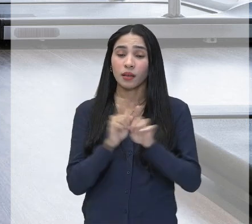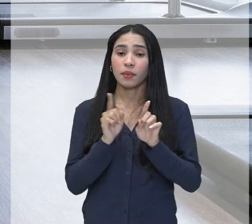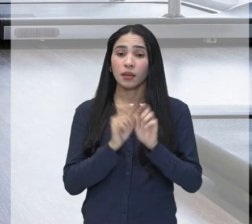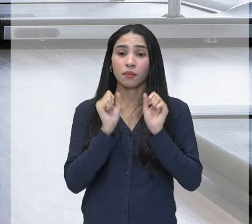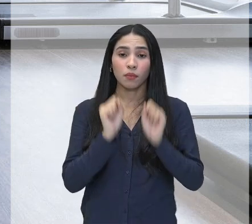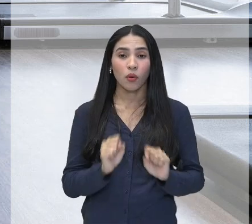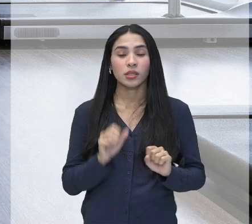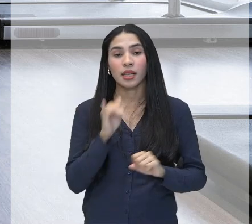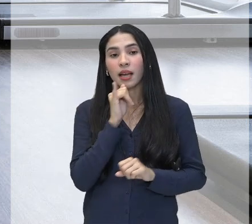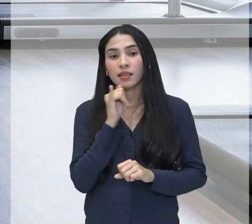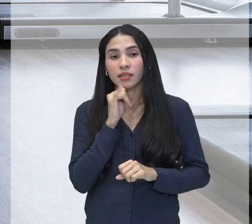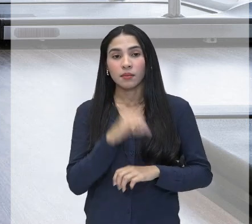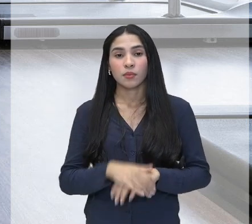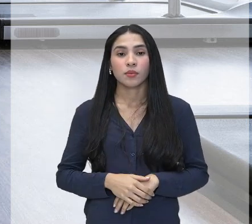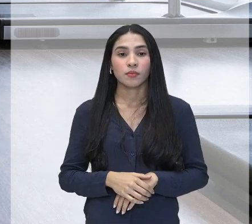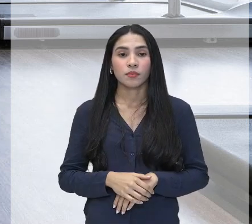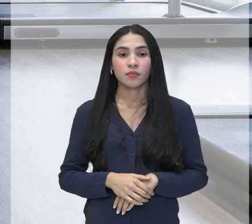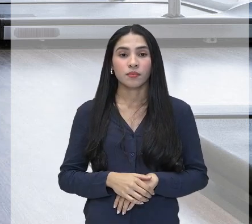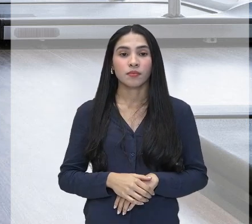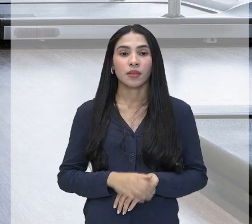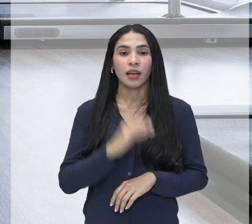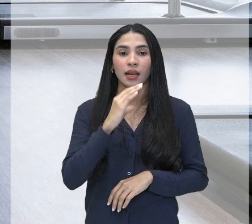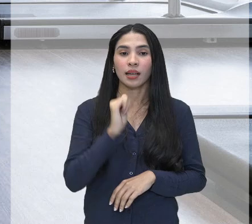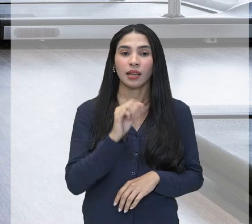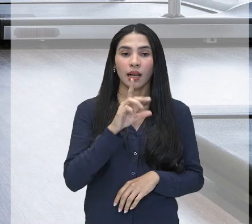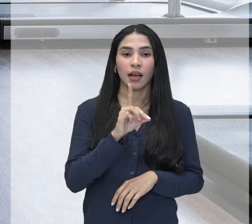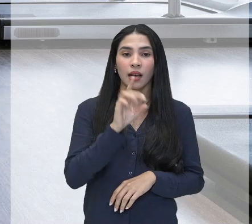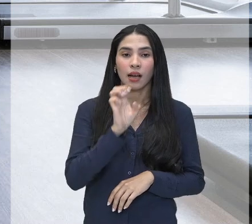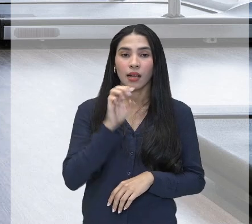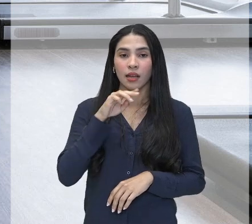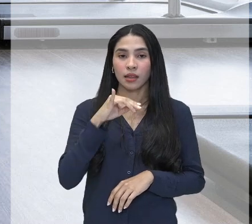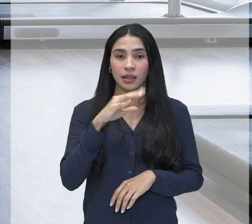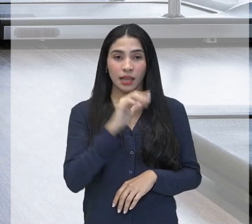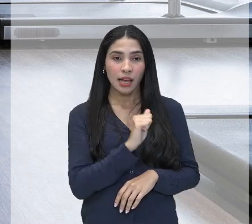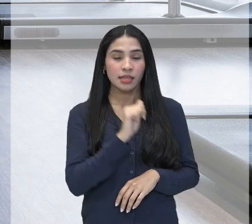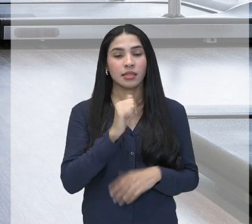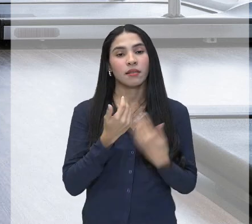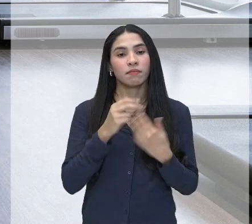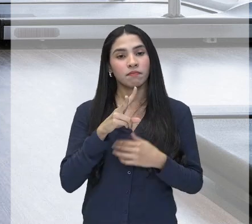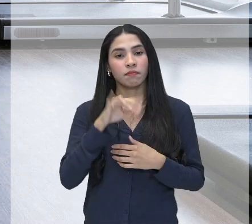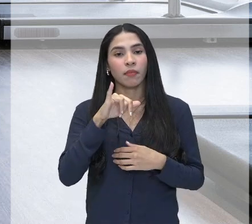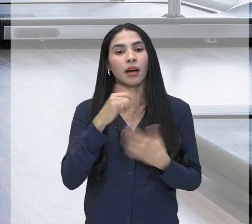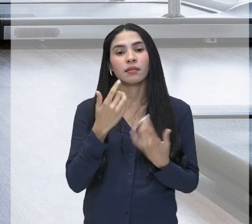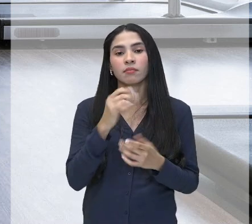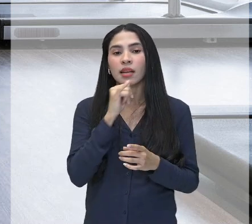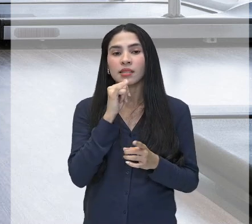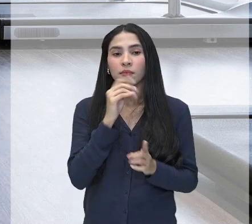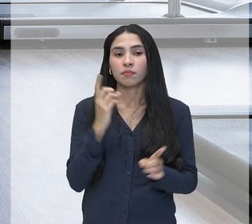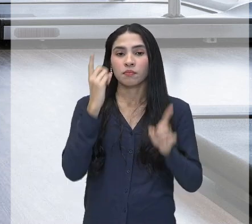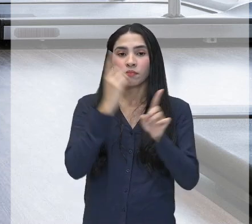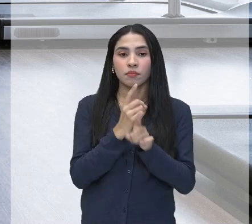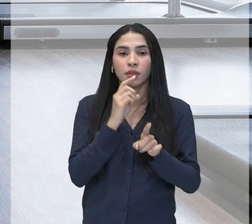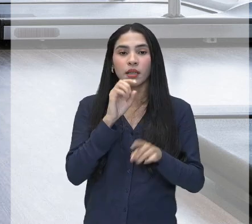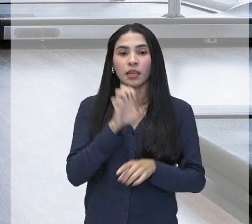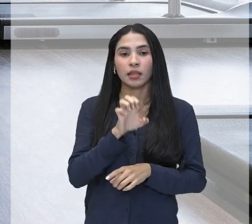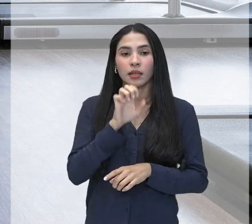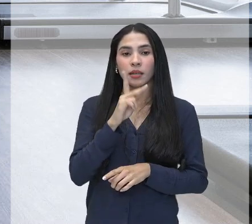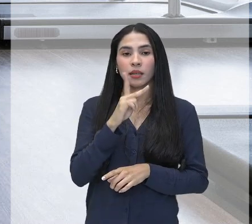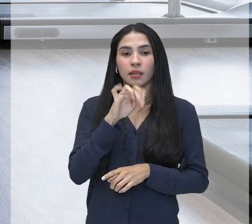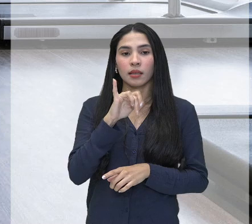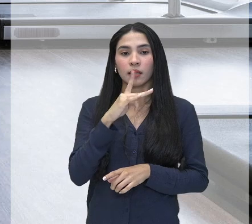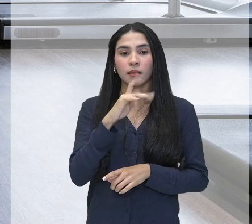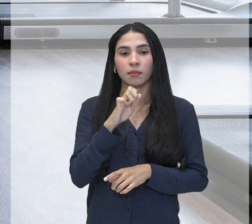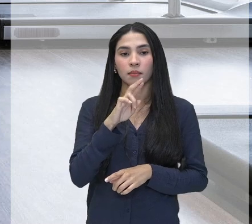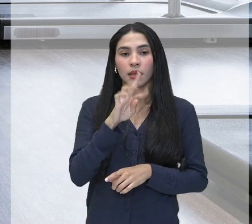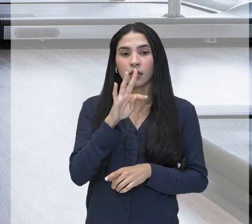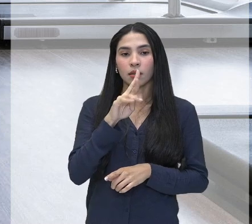essa velocidade de execução como cadência, né? E esse elemento ele vai determinar o estímulo para hipertrofia muscular. O